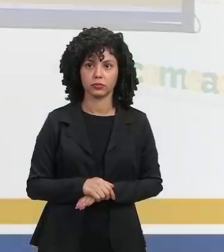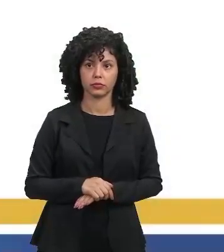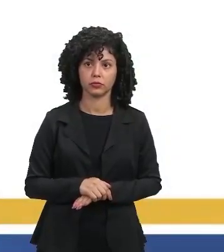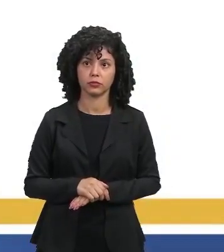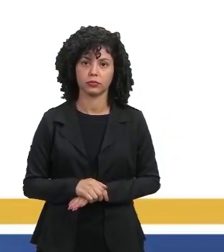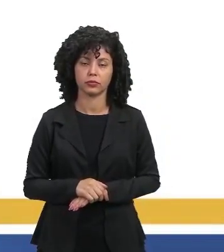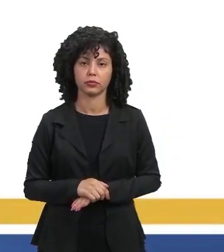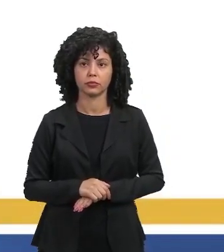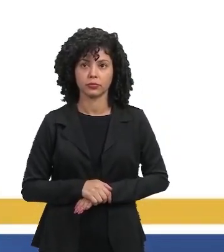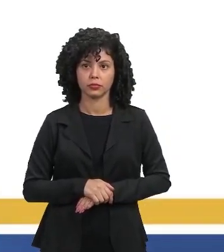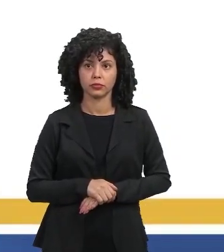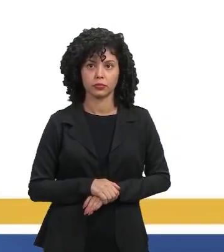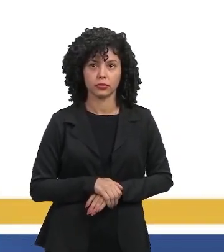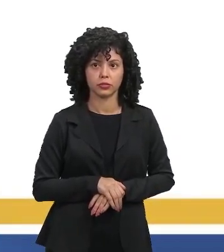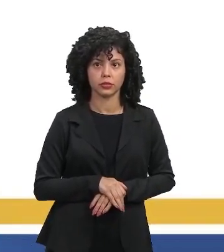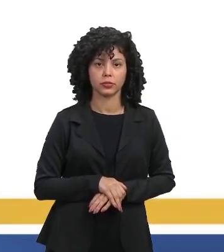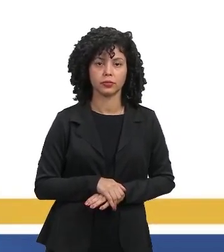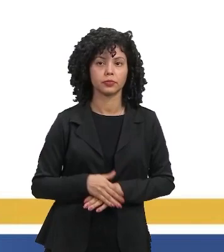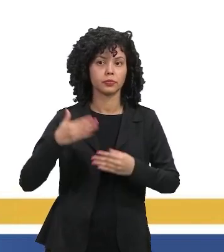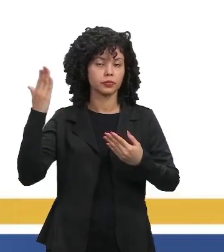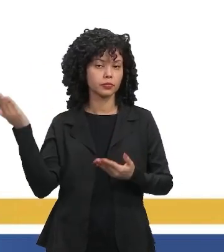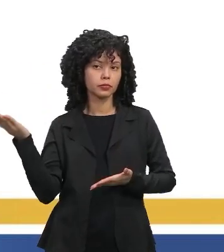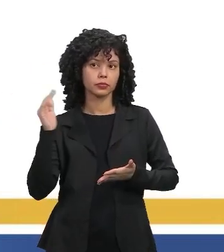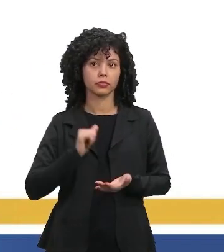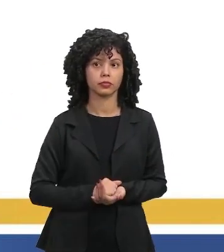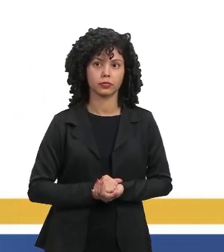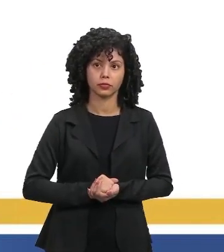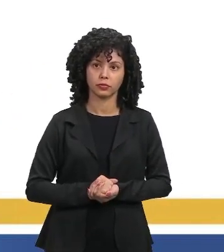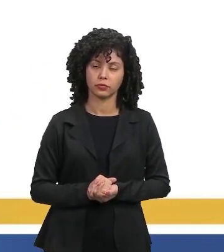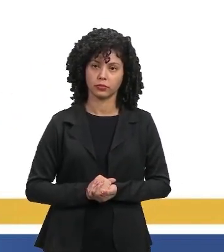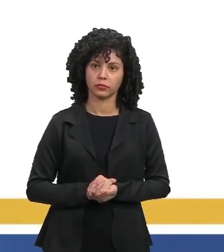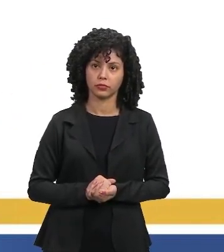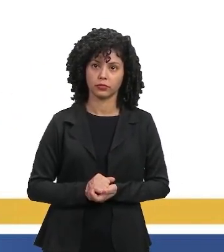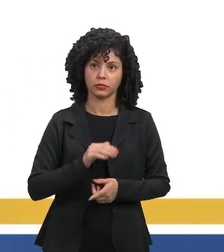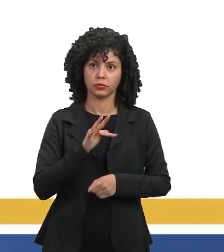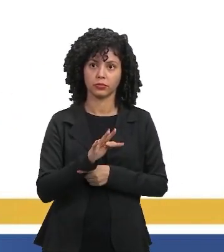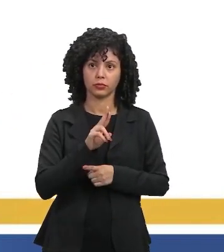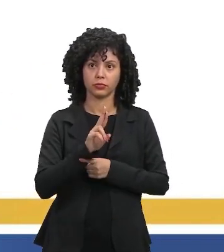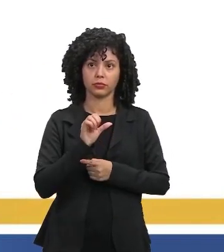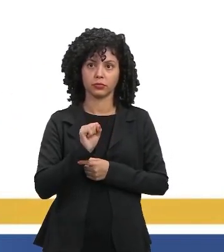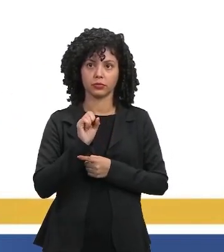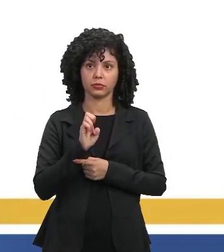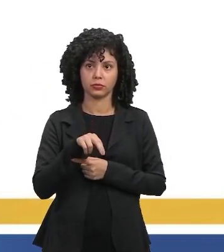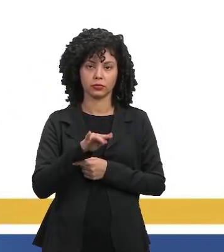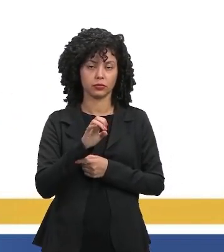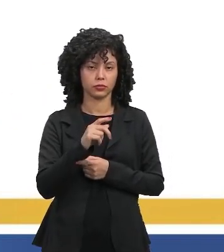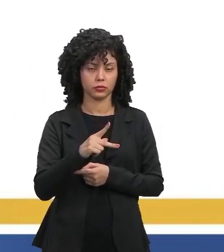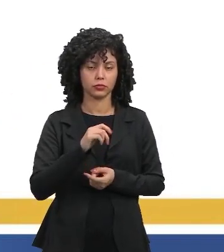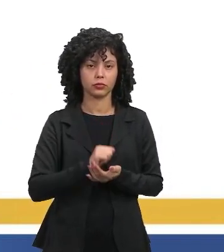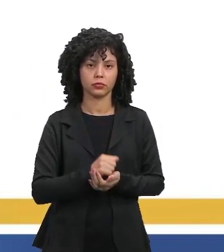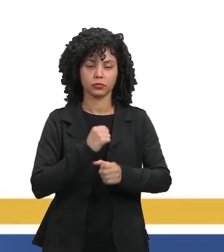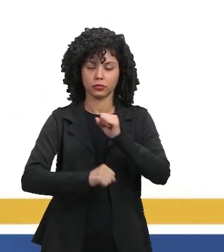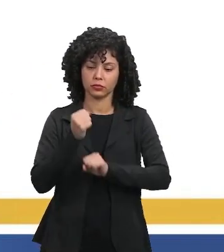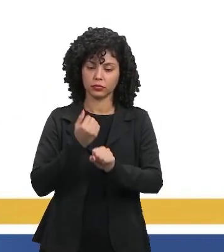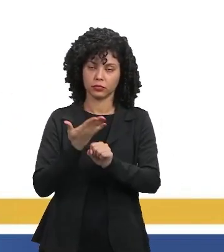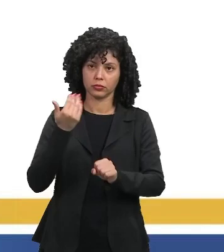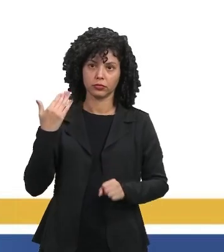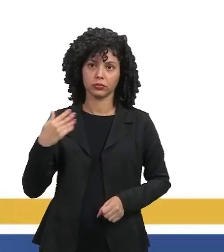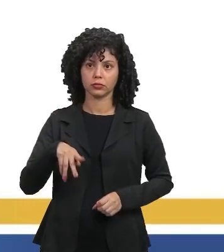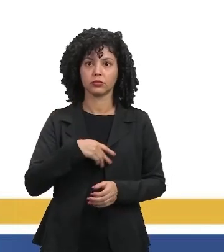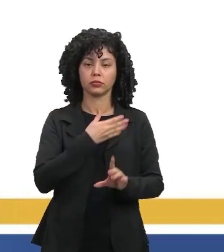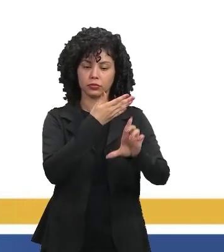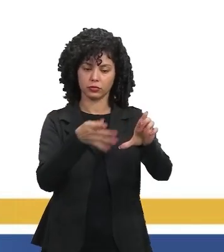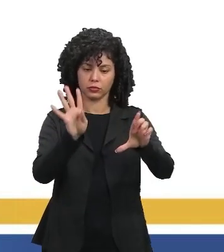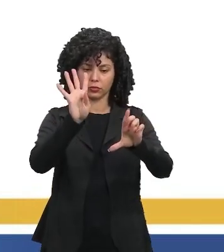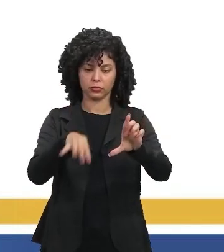tela. Essa questão eu tirei da FUNESP do ano passado. Ela apresenta uma